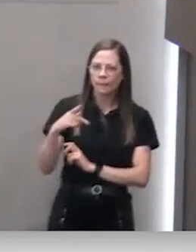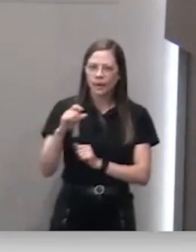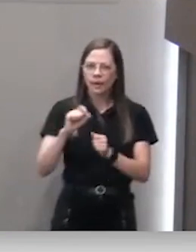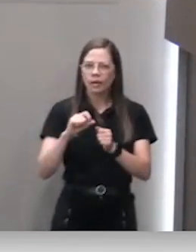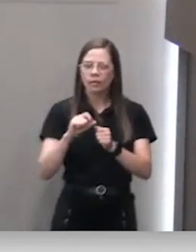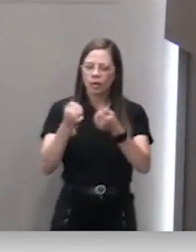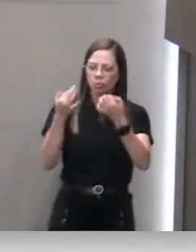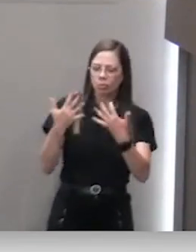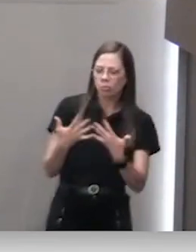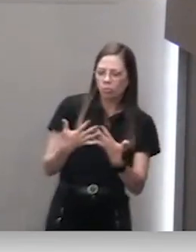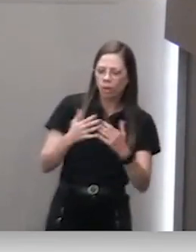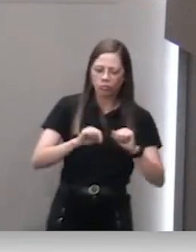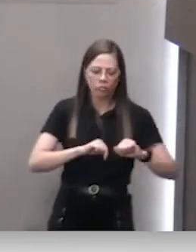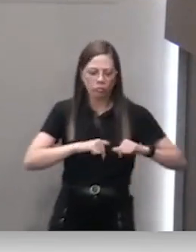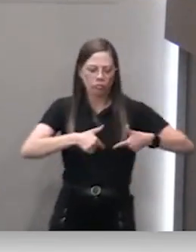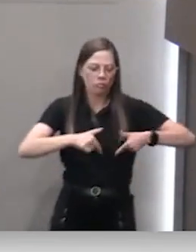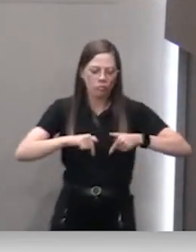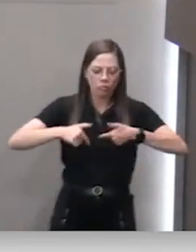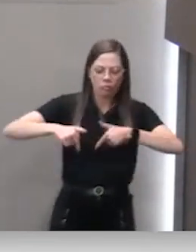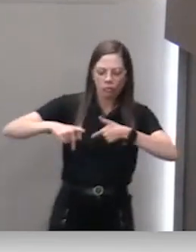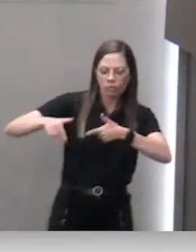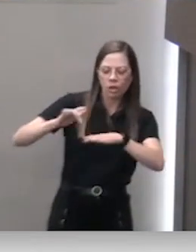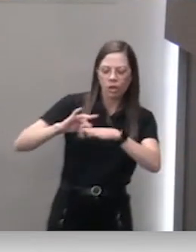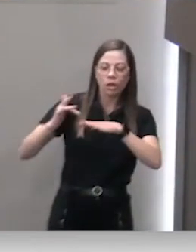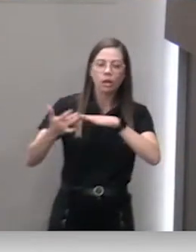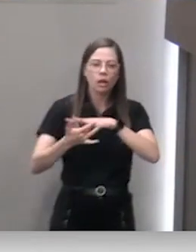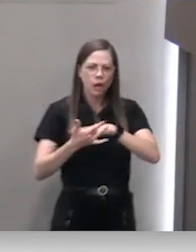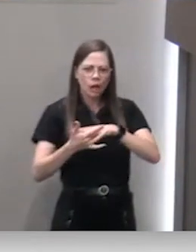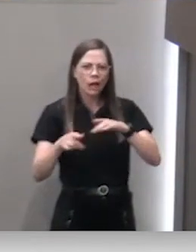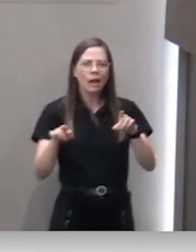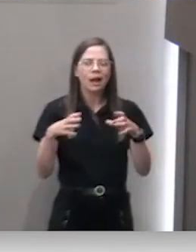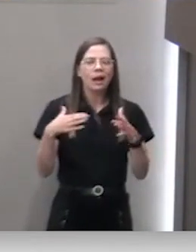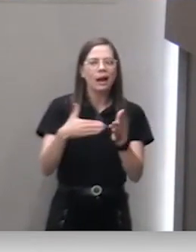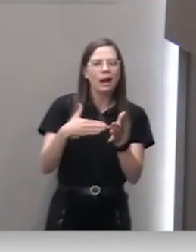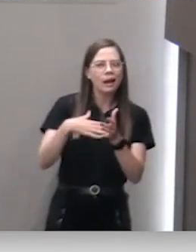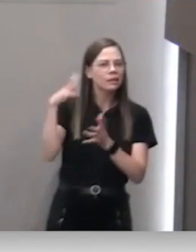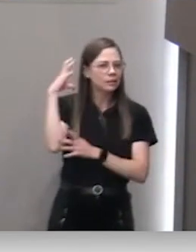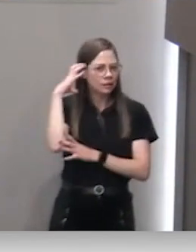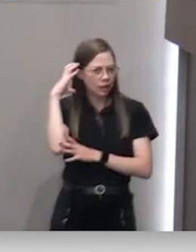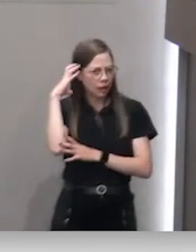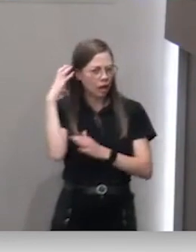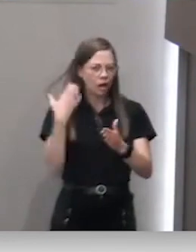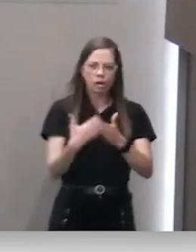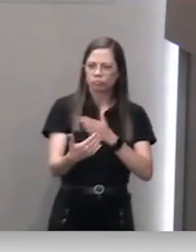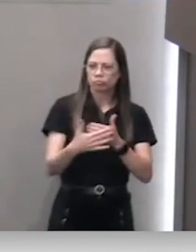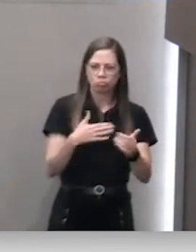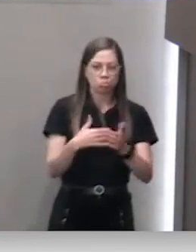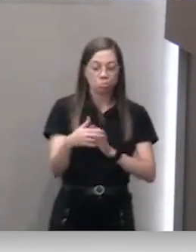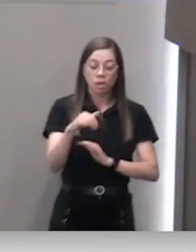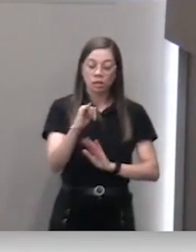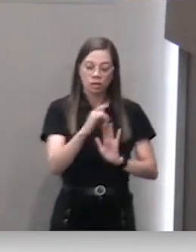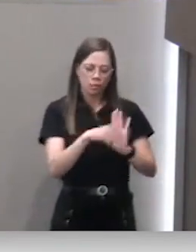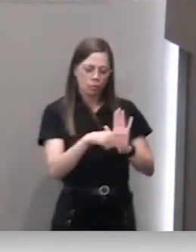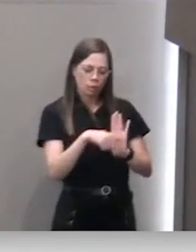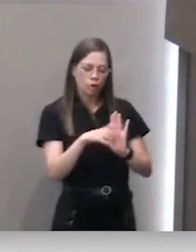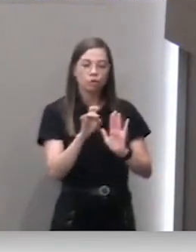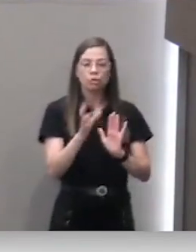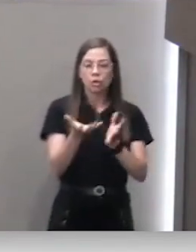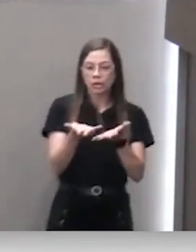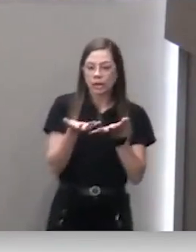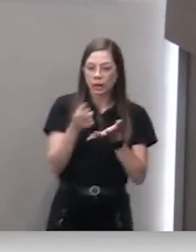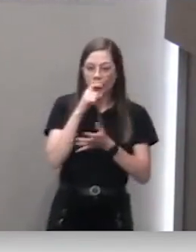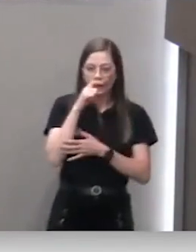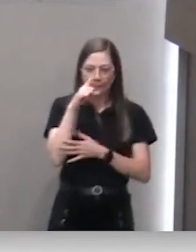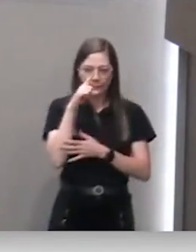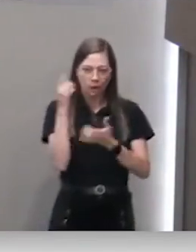coisa, manifestações nas redes sociais, até em rádio. Afinal de contas, se o projeto só quer que os pais